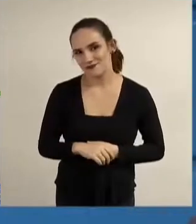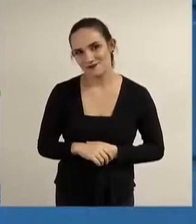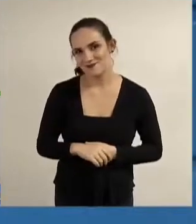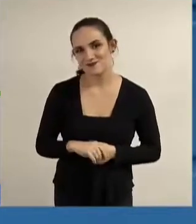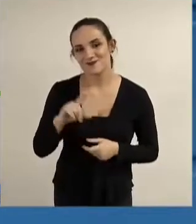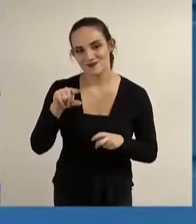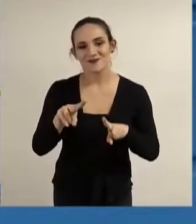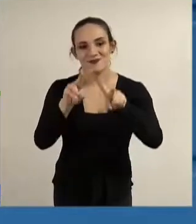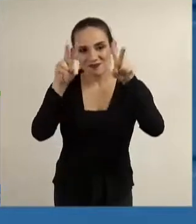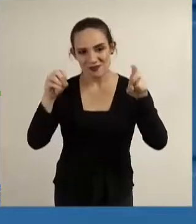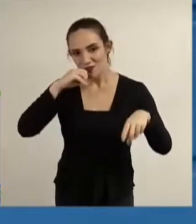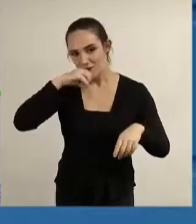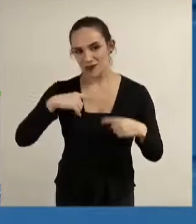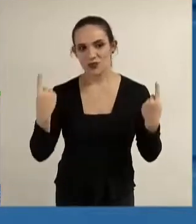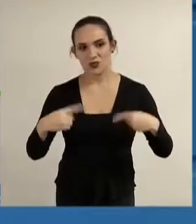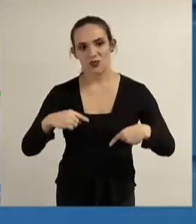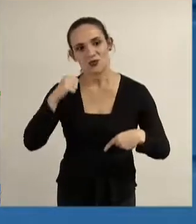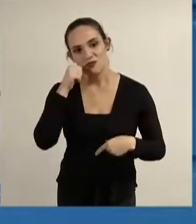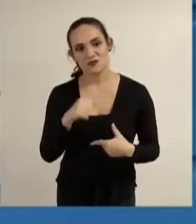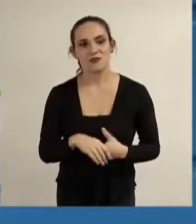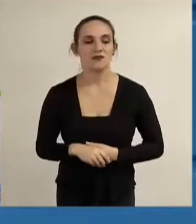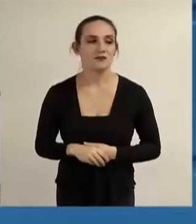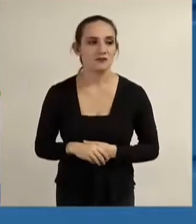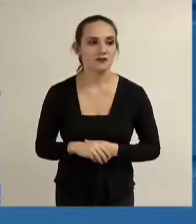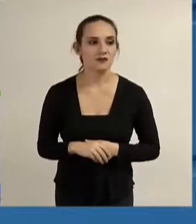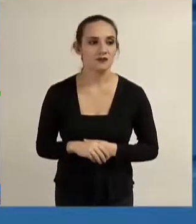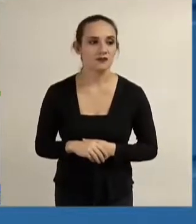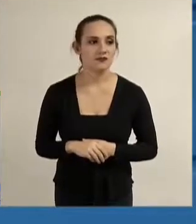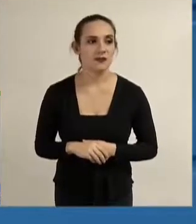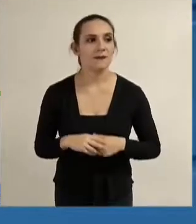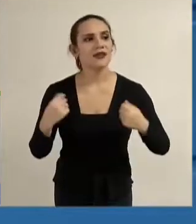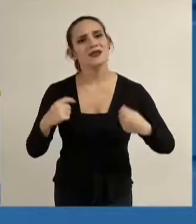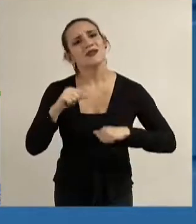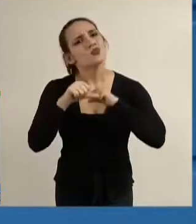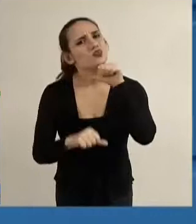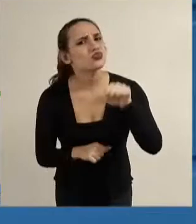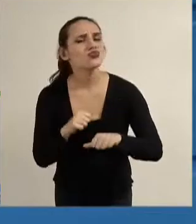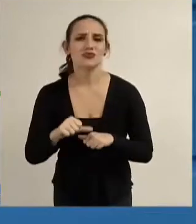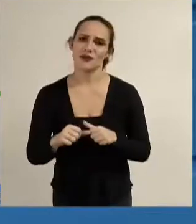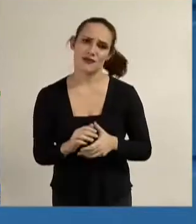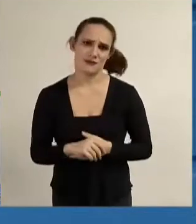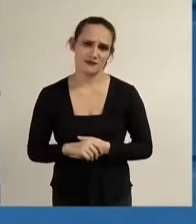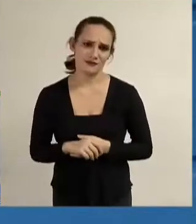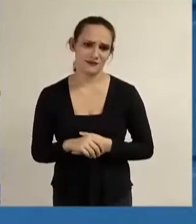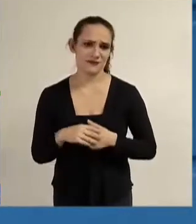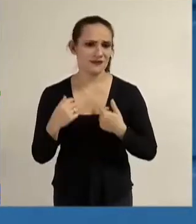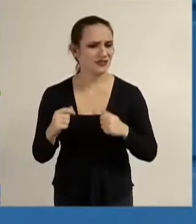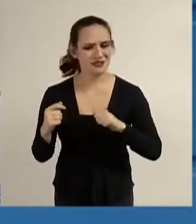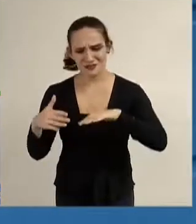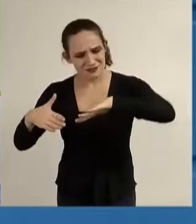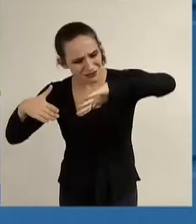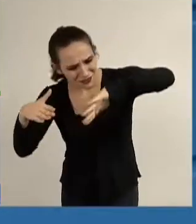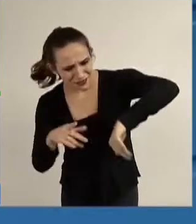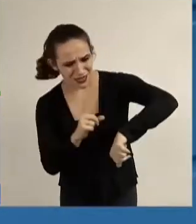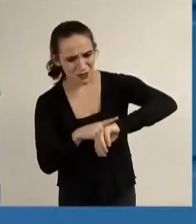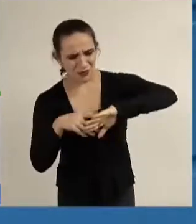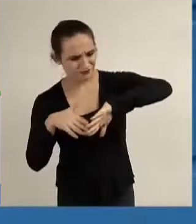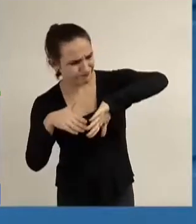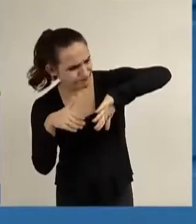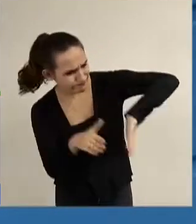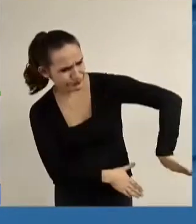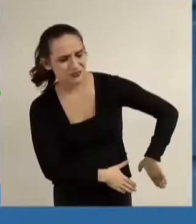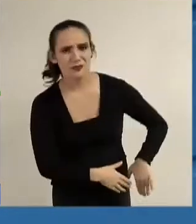na questão da violência contra a mulher. Nós temos que mudar a página, nós temos que virar essa página